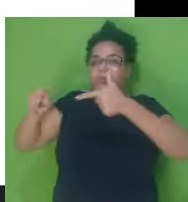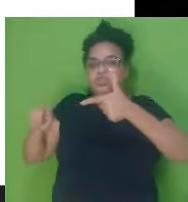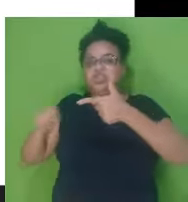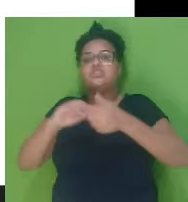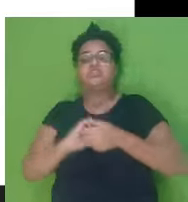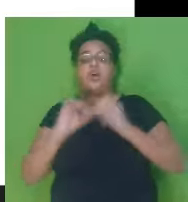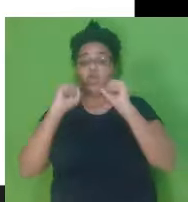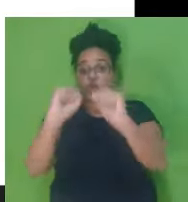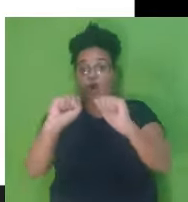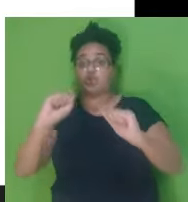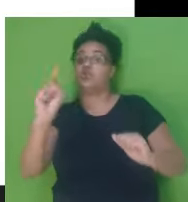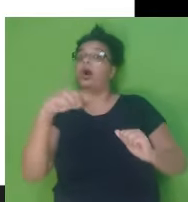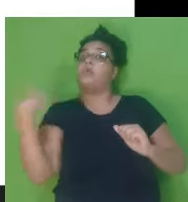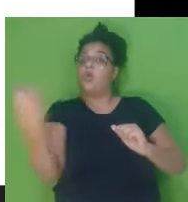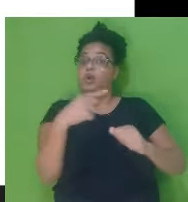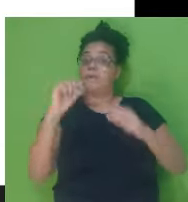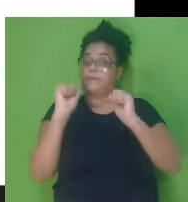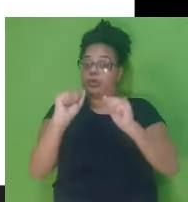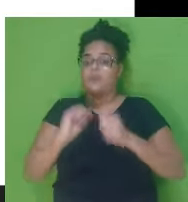Agora a gente pode